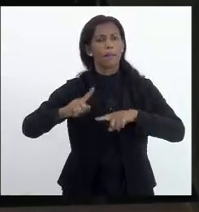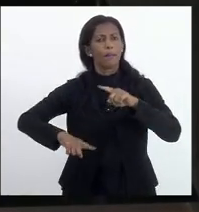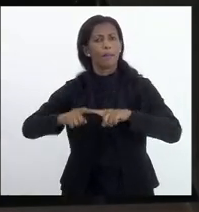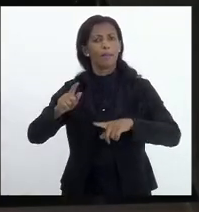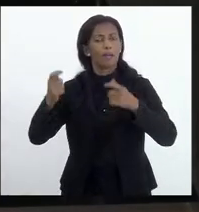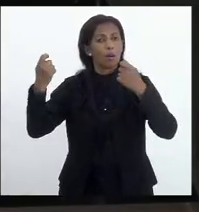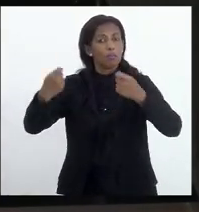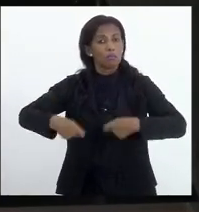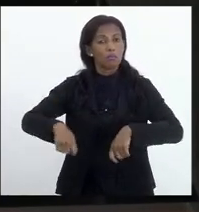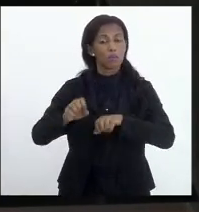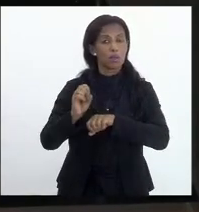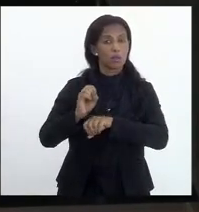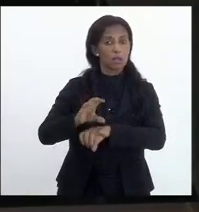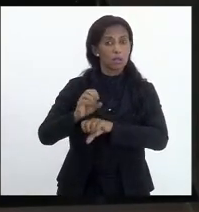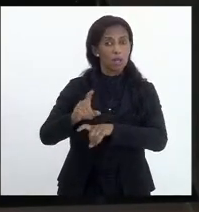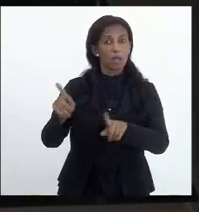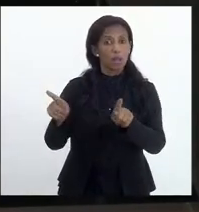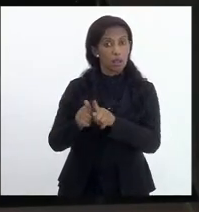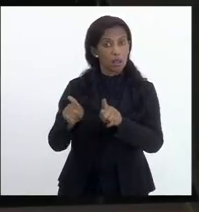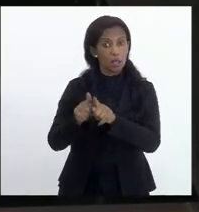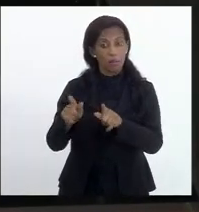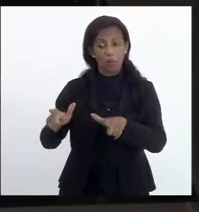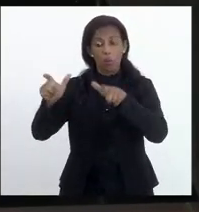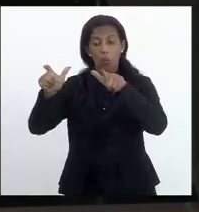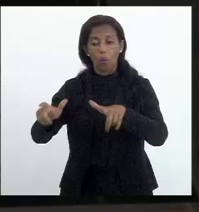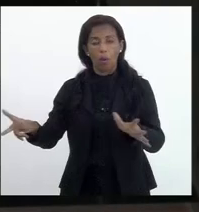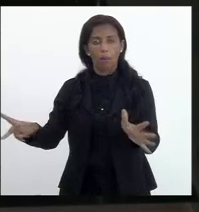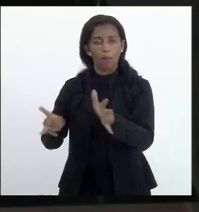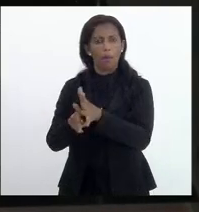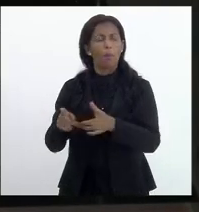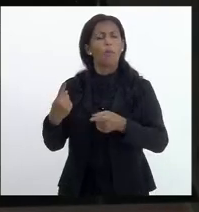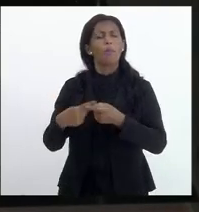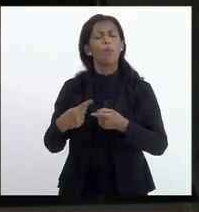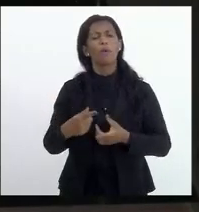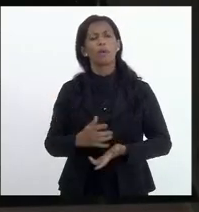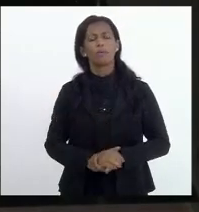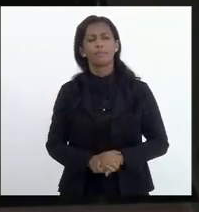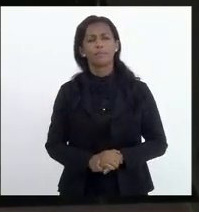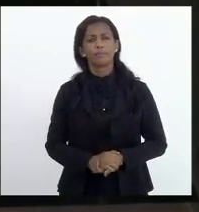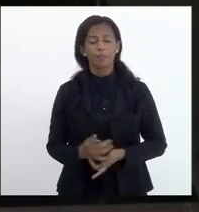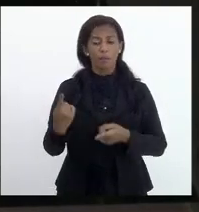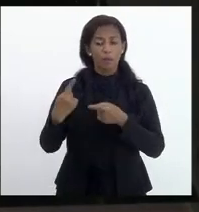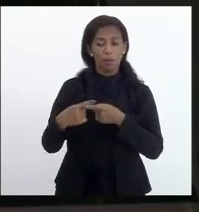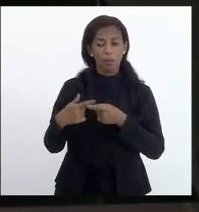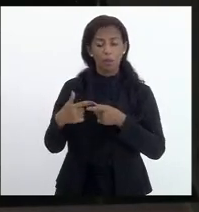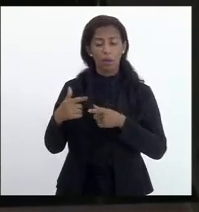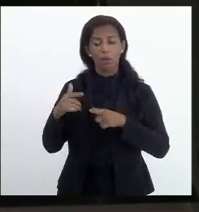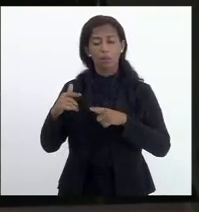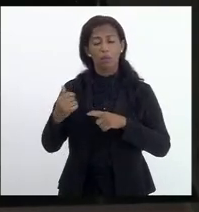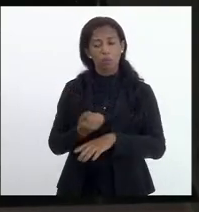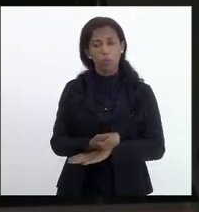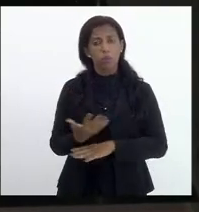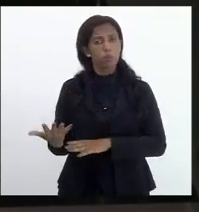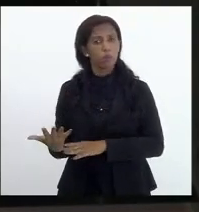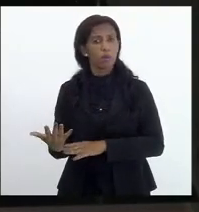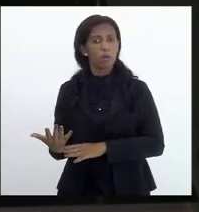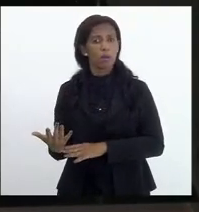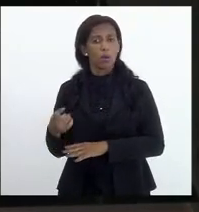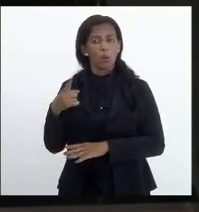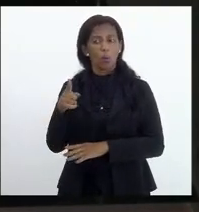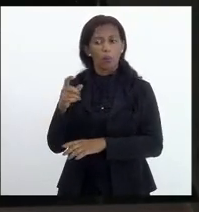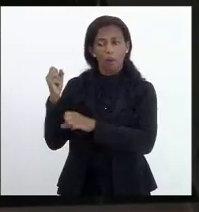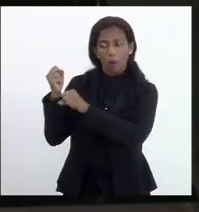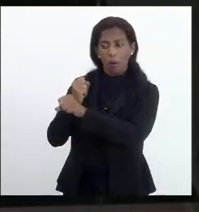ensino, inclusive suas instalações. Por que, deputado Lucinha? Muitas vezes, uma obra